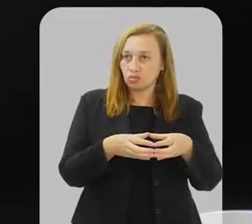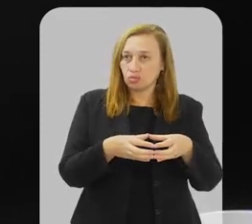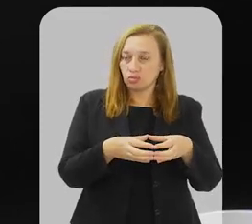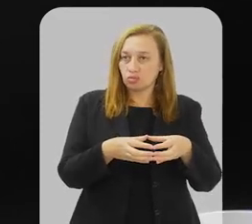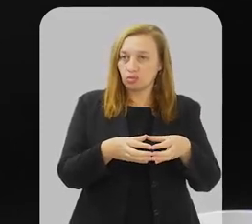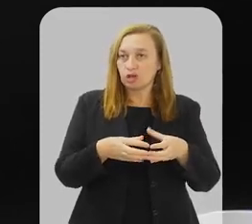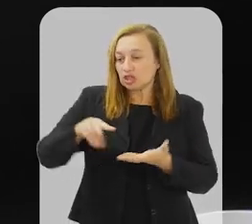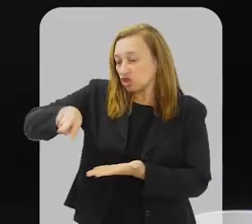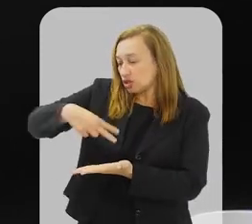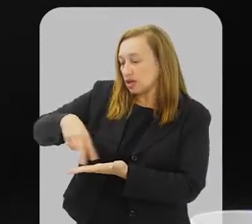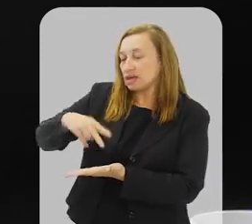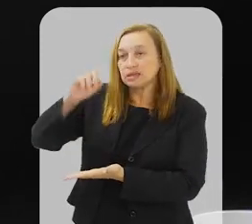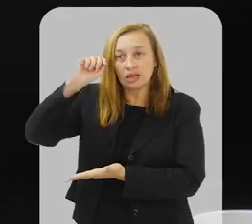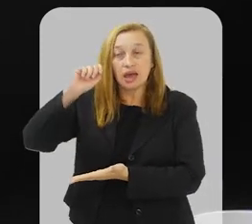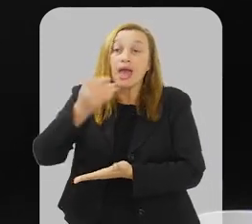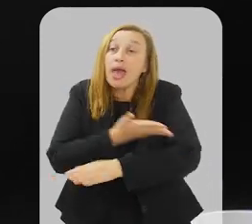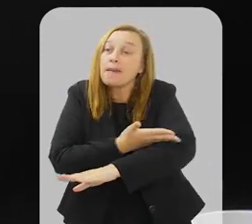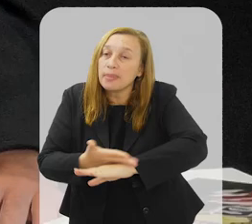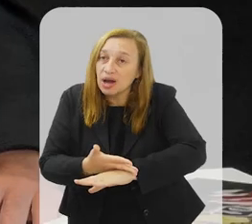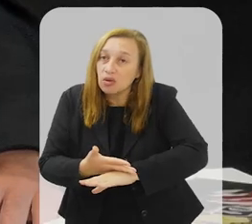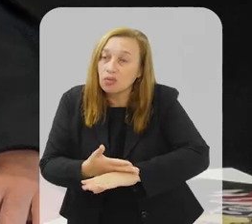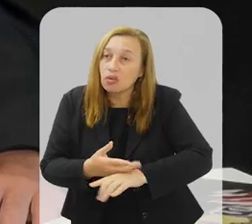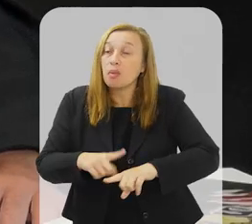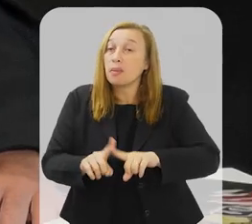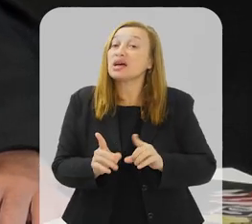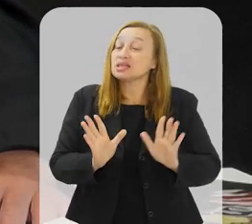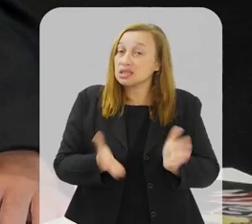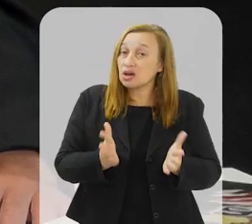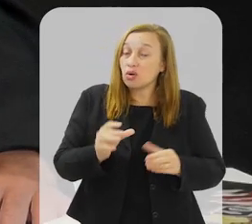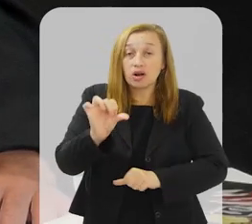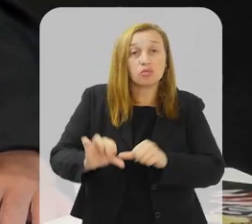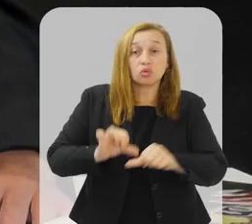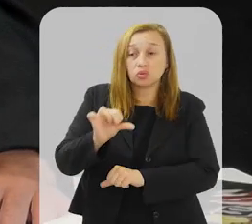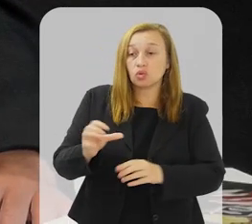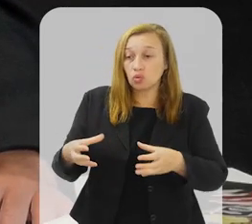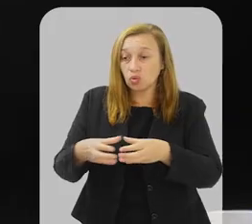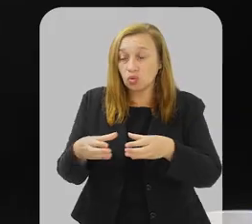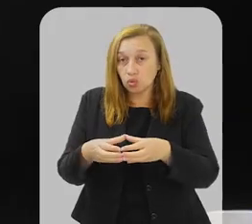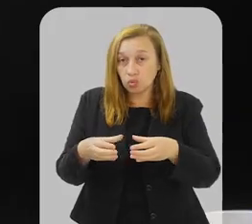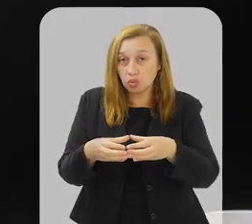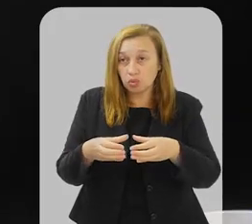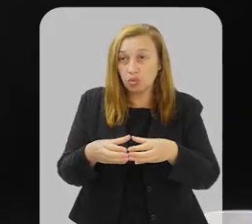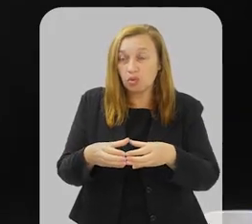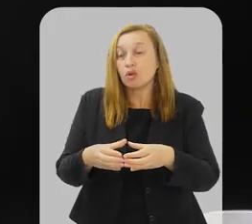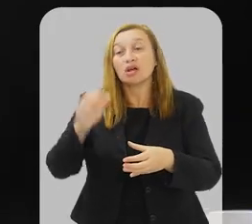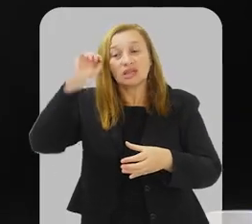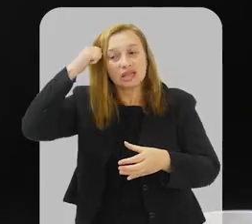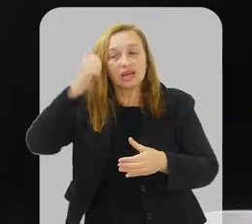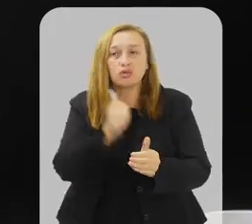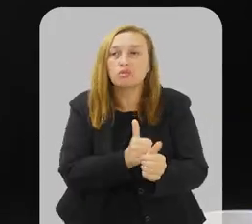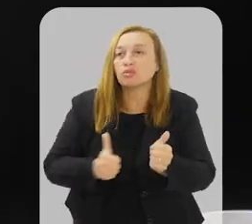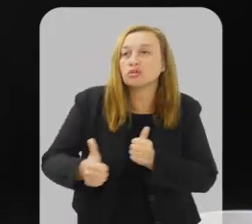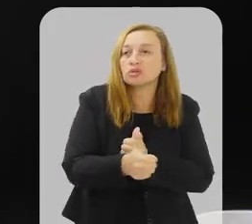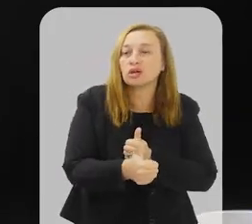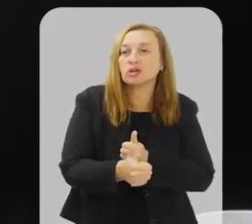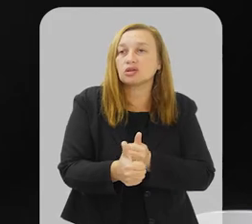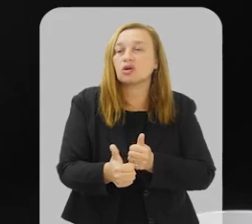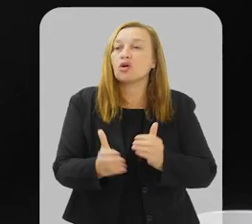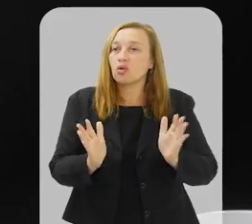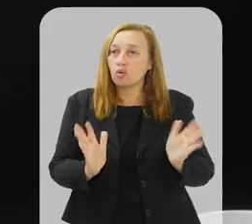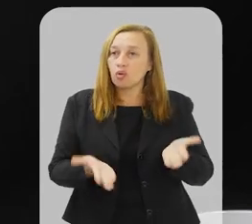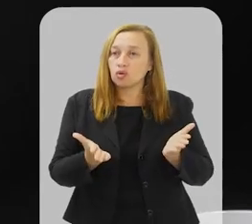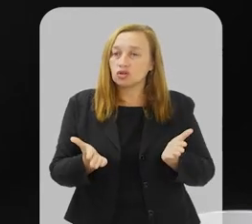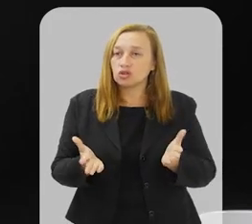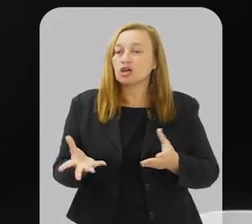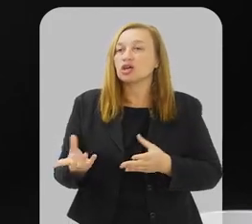comissões quando não tem perfil são bailarinos brancos Uhum E então eu eu eu penso que dar protagonismo dar oportunidade dar entendimento é o lugar